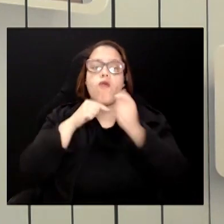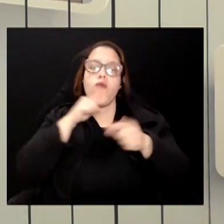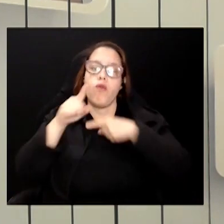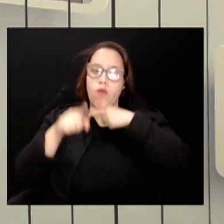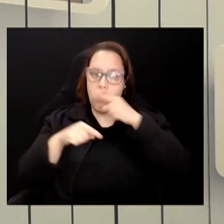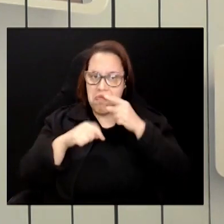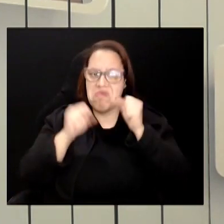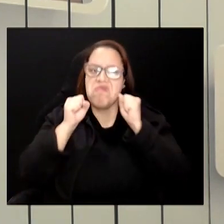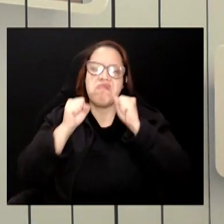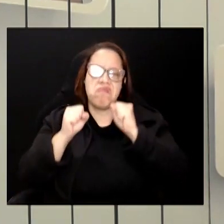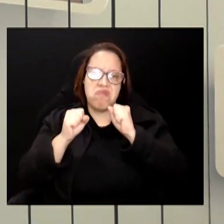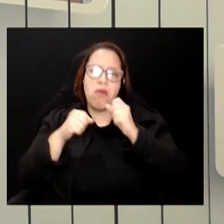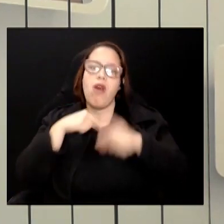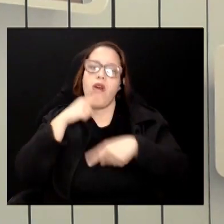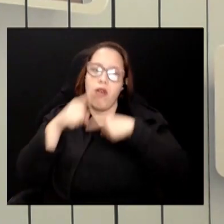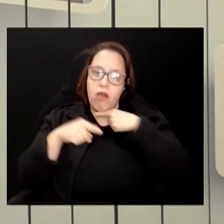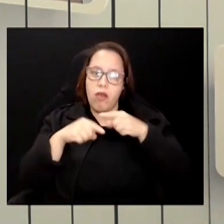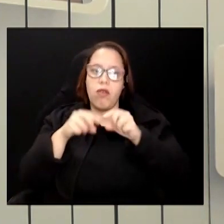também pelo e-mail